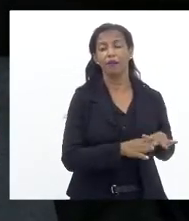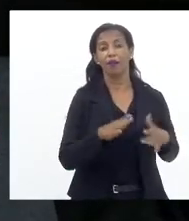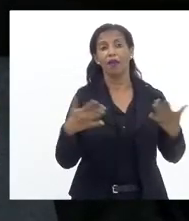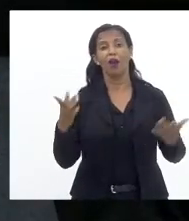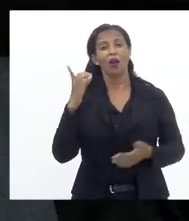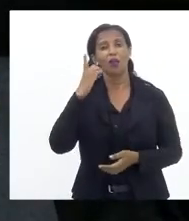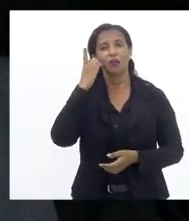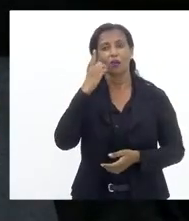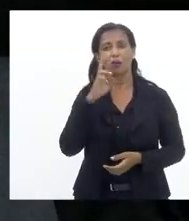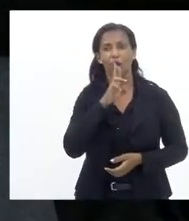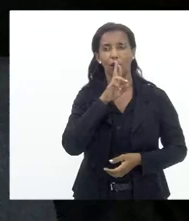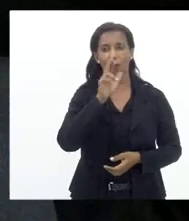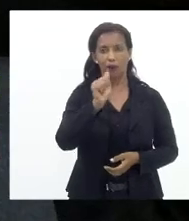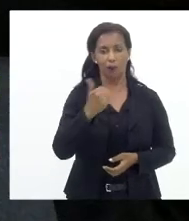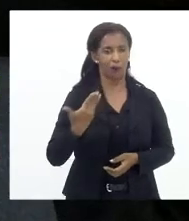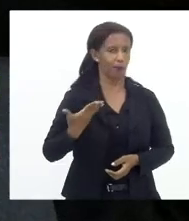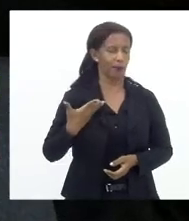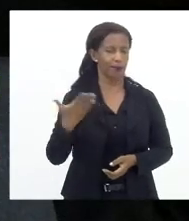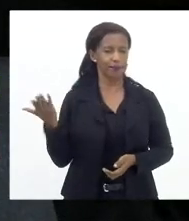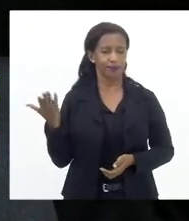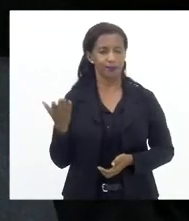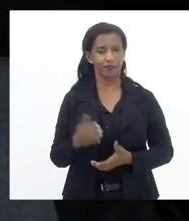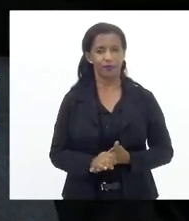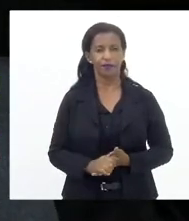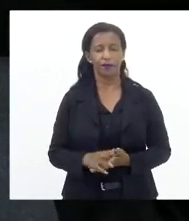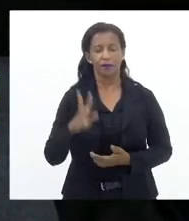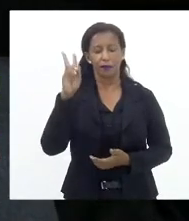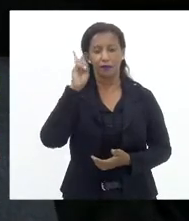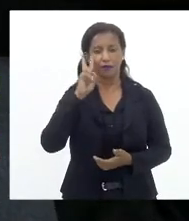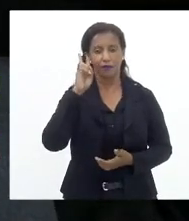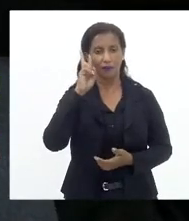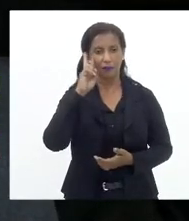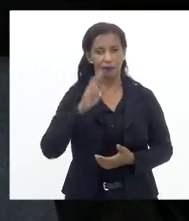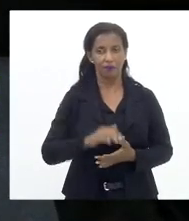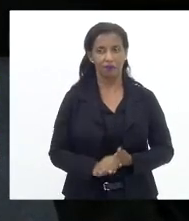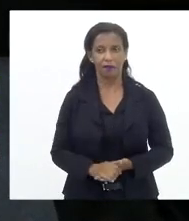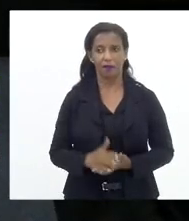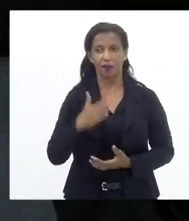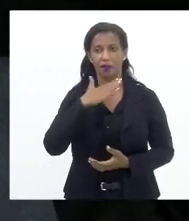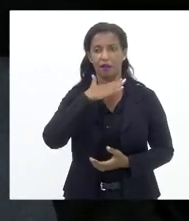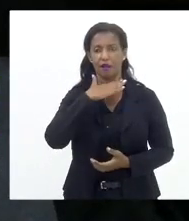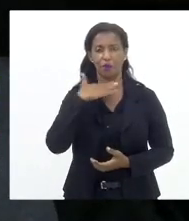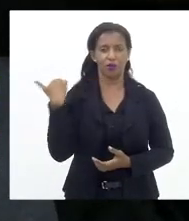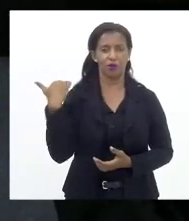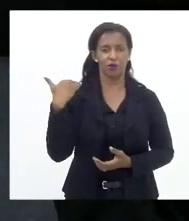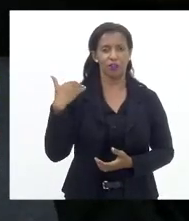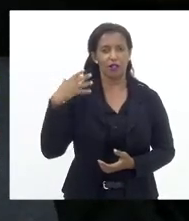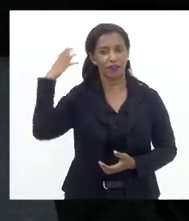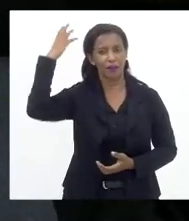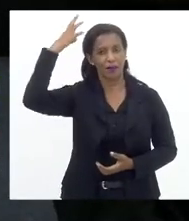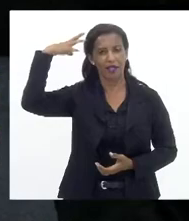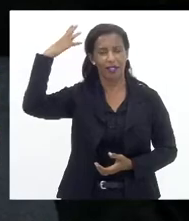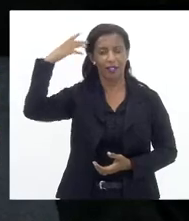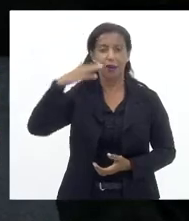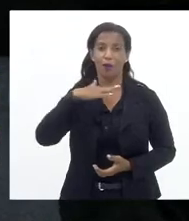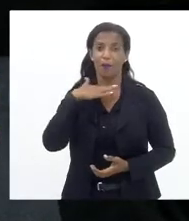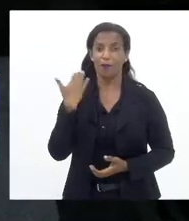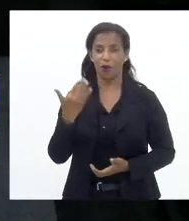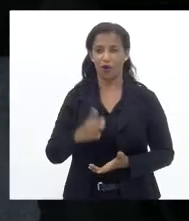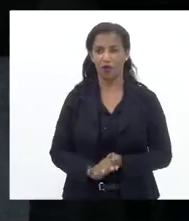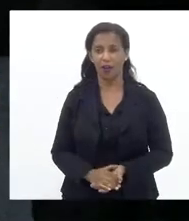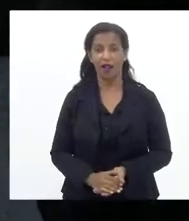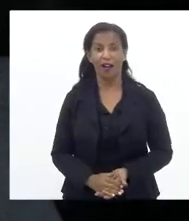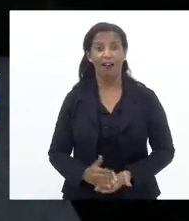ao Deputado Rodrigo Amorim meu amigo me lembro que na morte da vereadora Marielle até